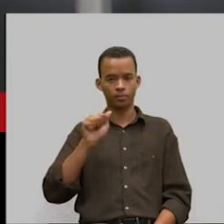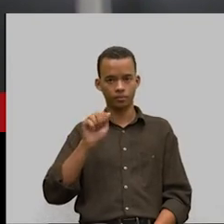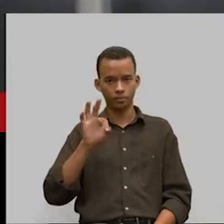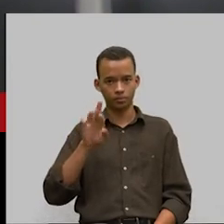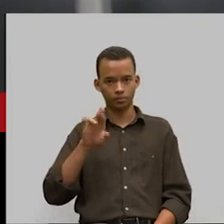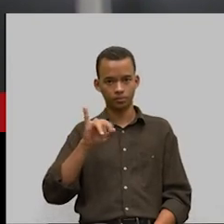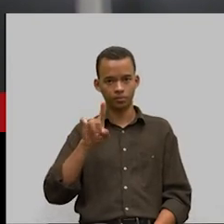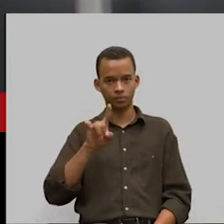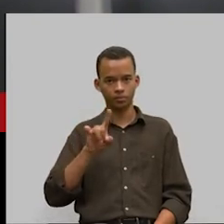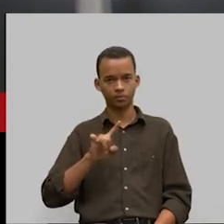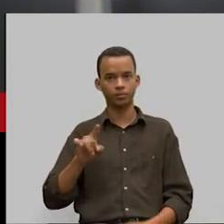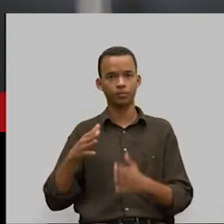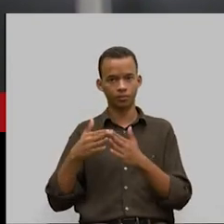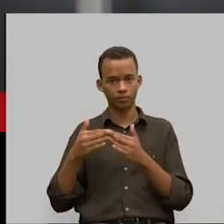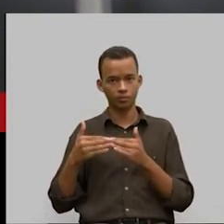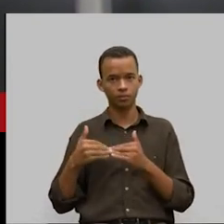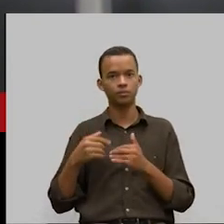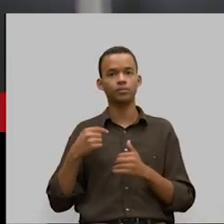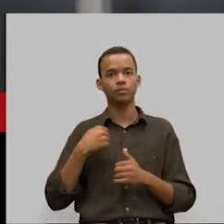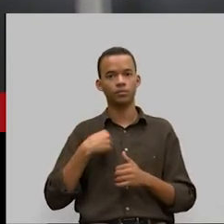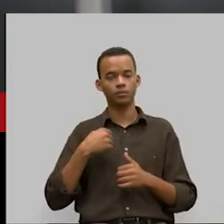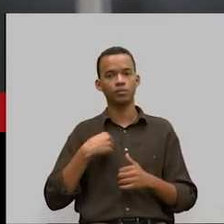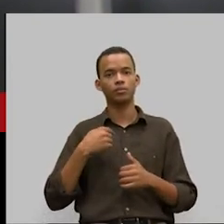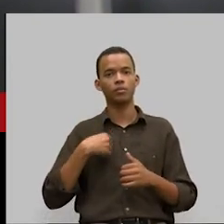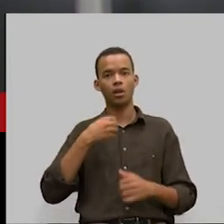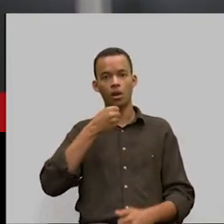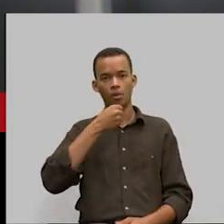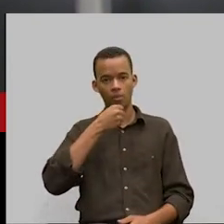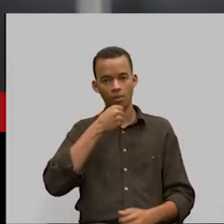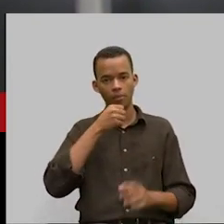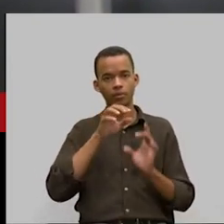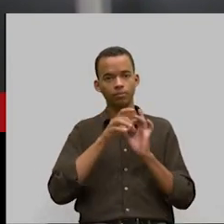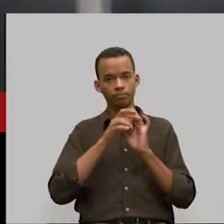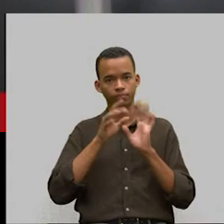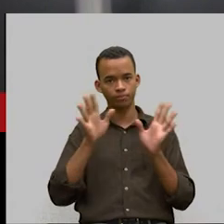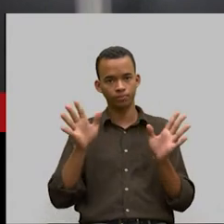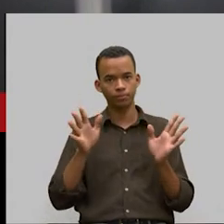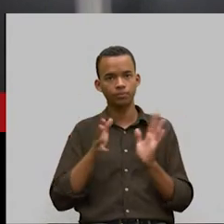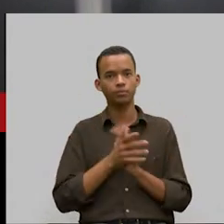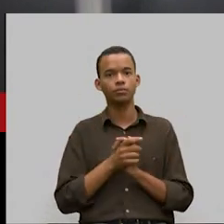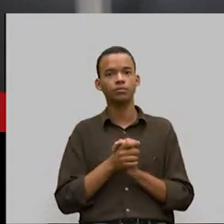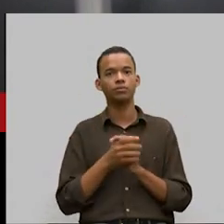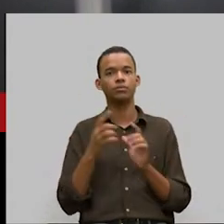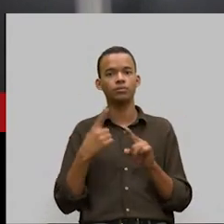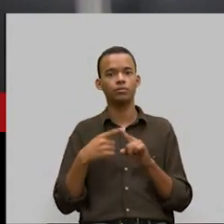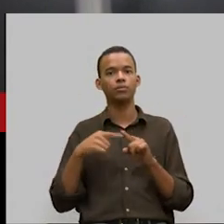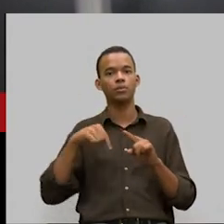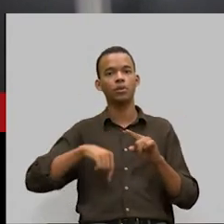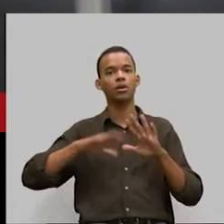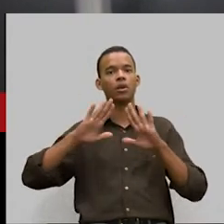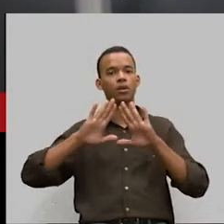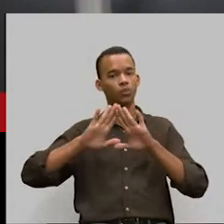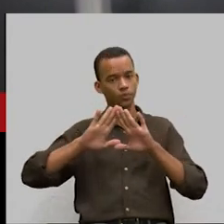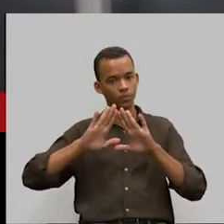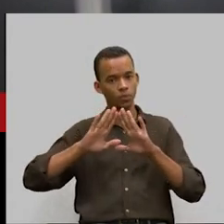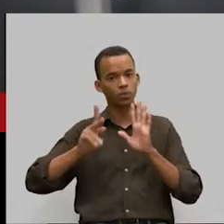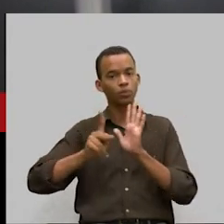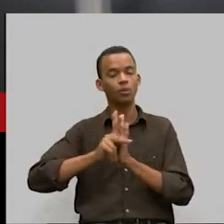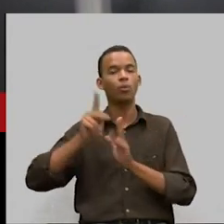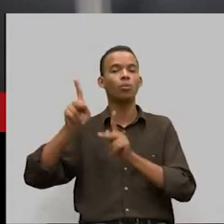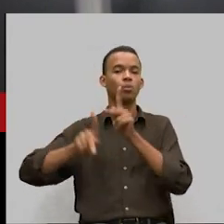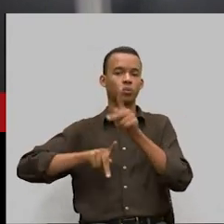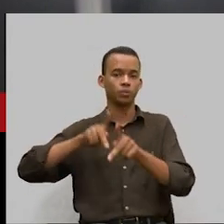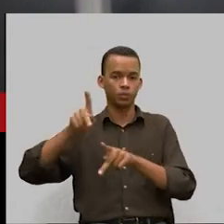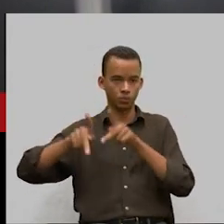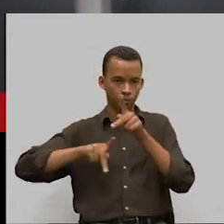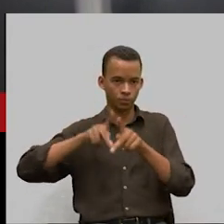estar usando a tribuna da casa sua Tribuna eh acho que aqui é a casa do Povo onde que a gente deve reivindicar os